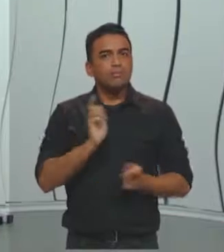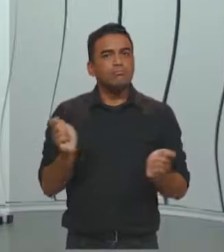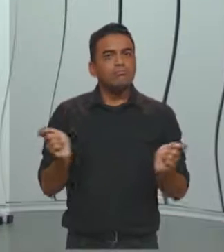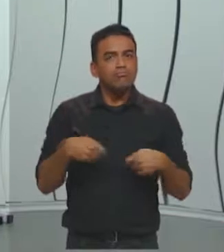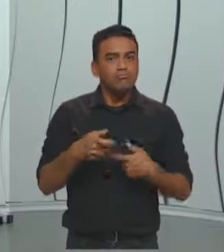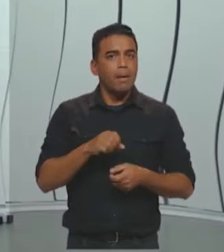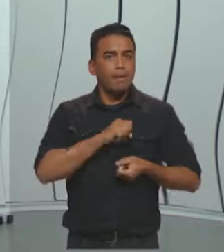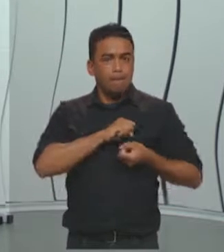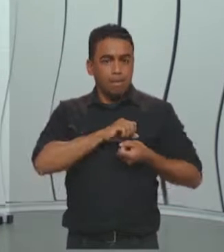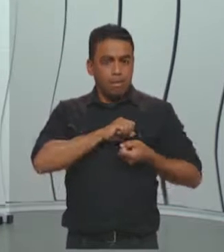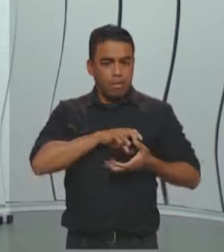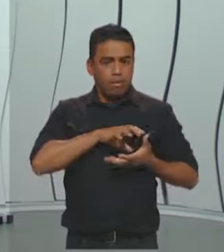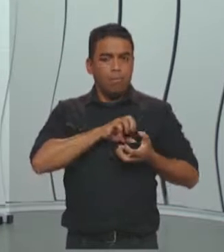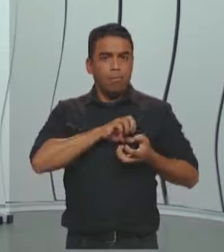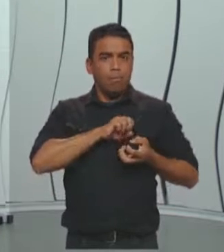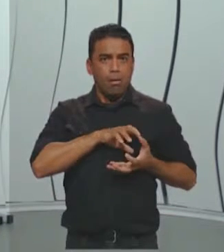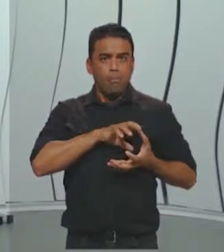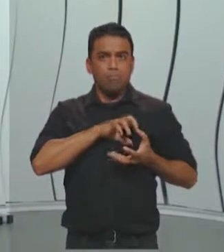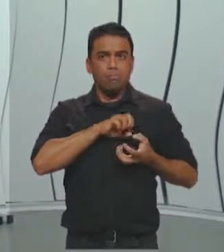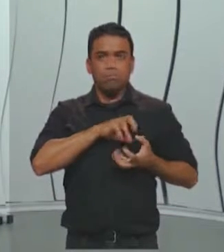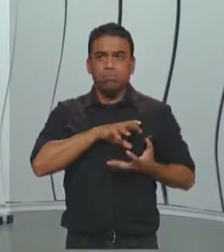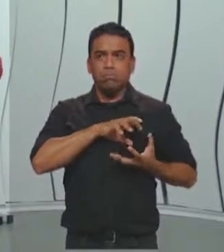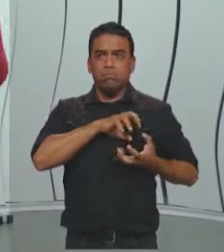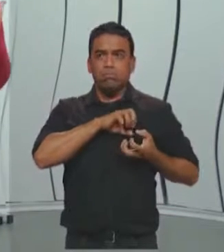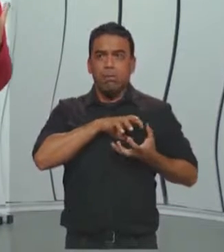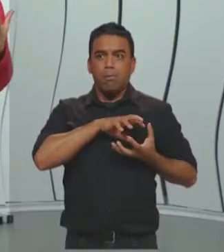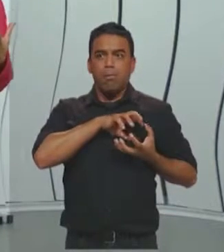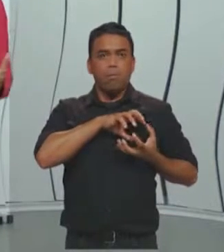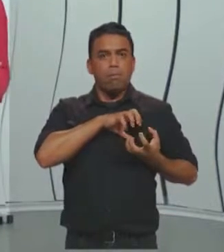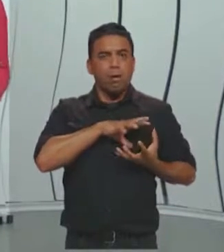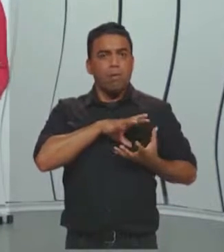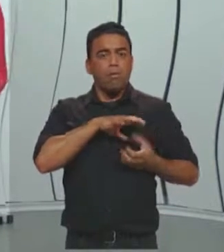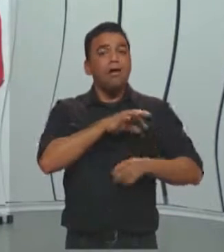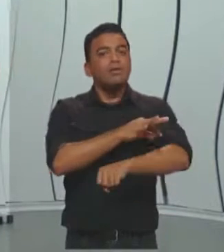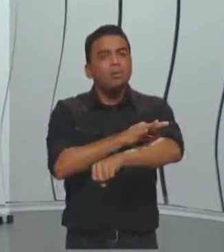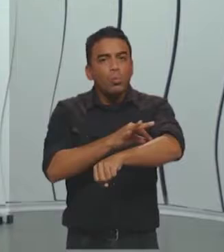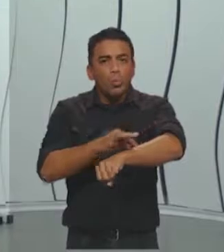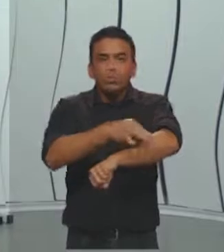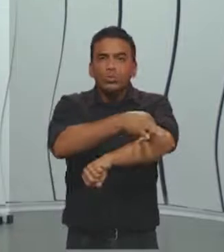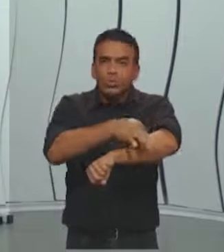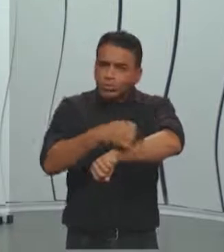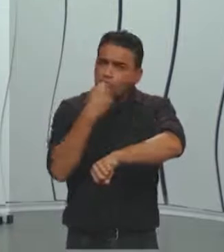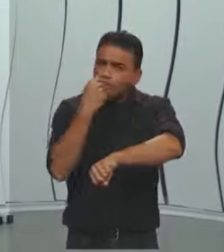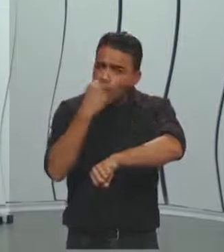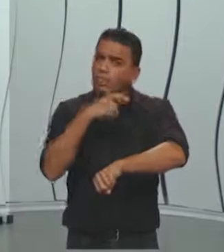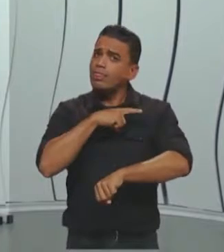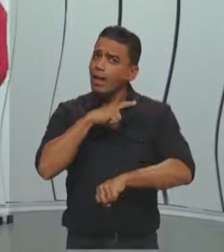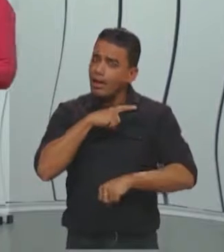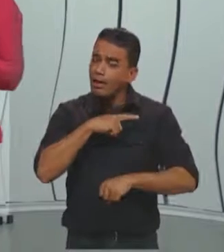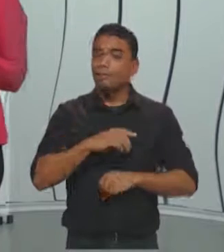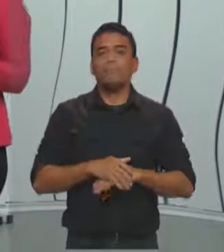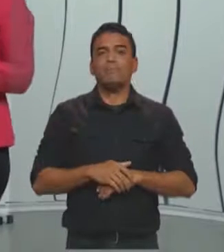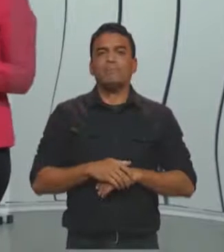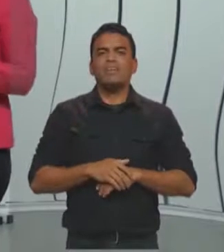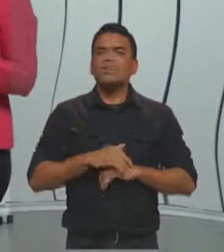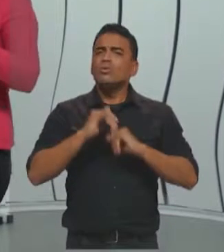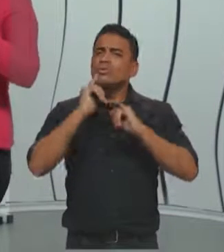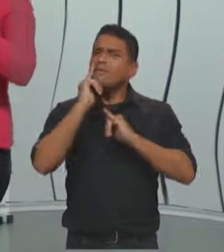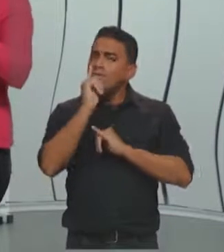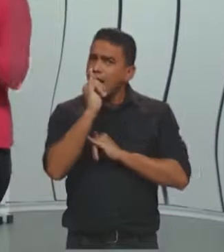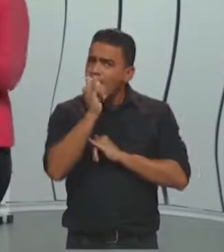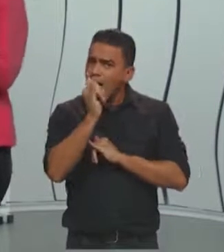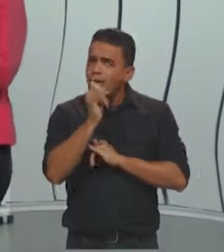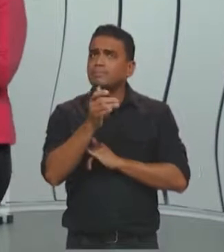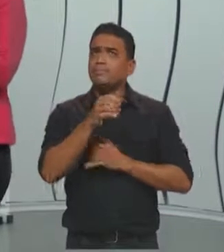de bombear o sangue. Por isso que ele é um órgão musculoso. Quero falar para você que